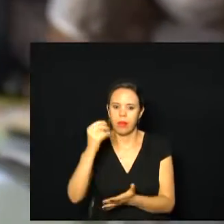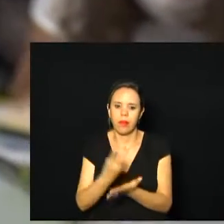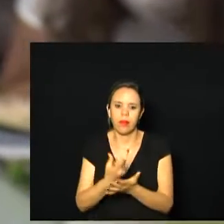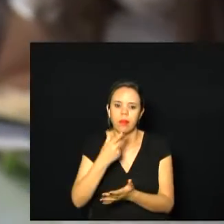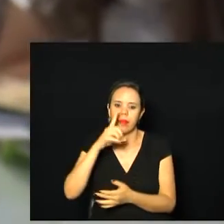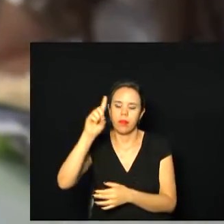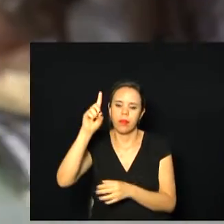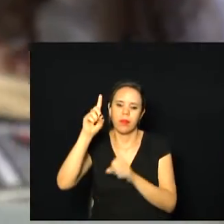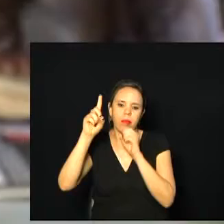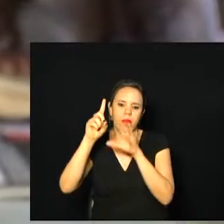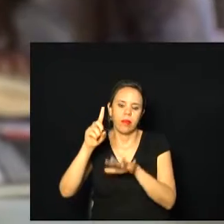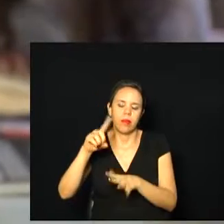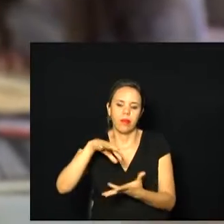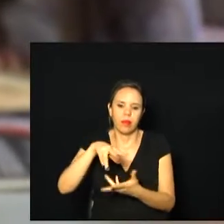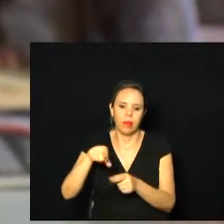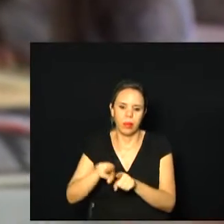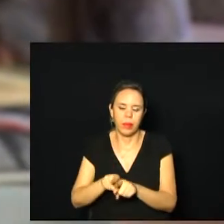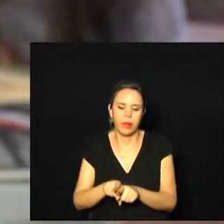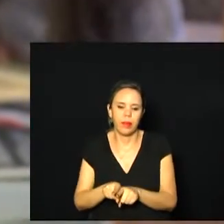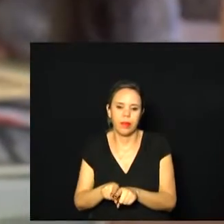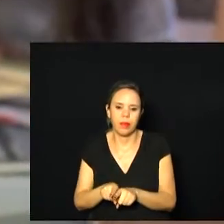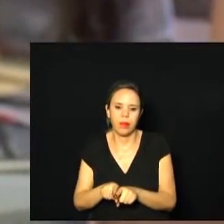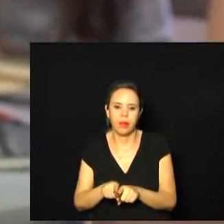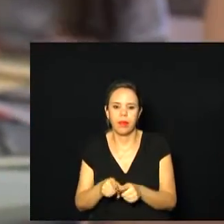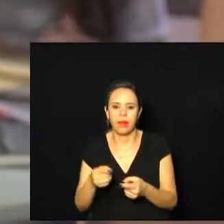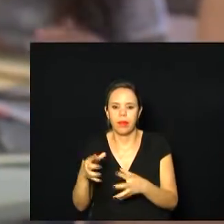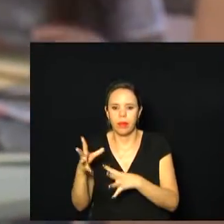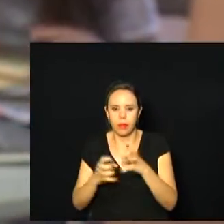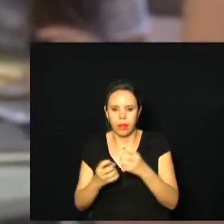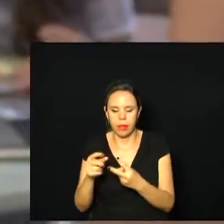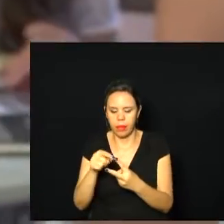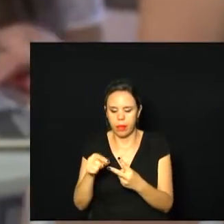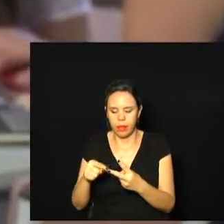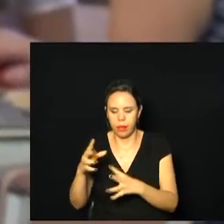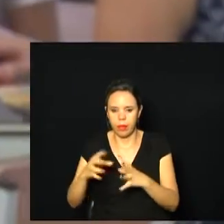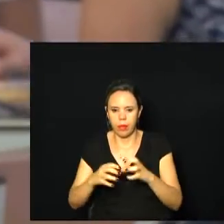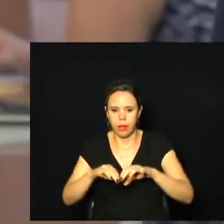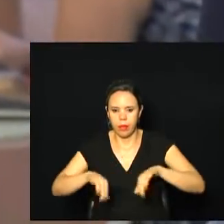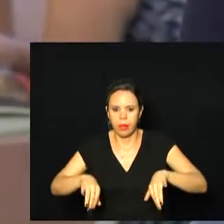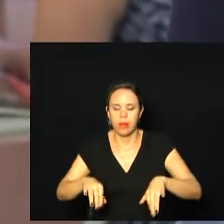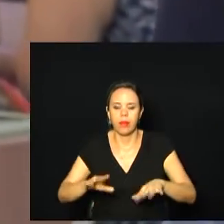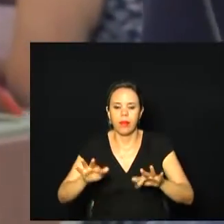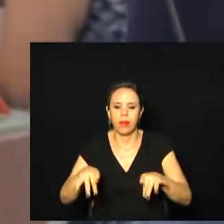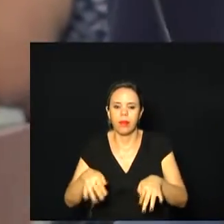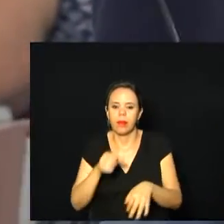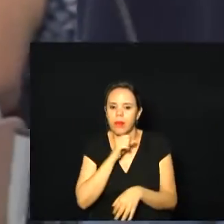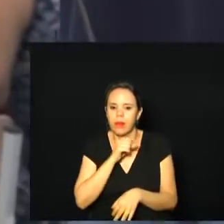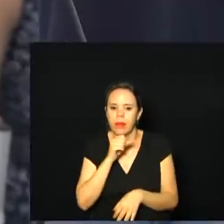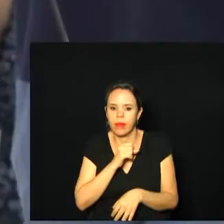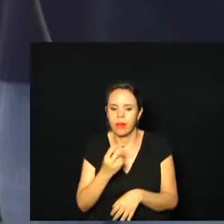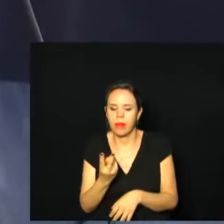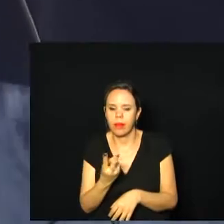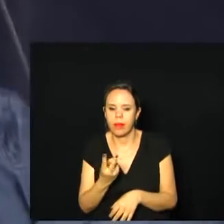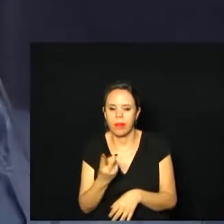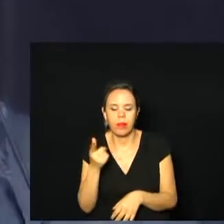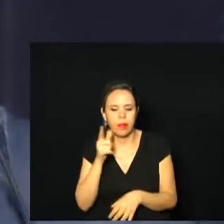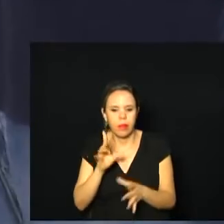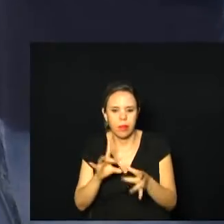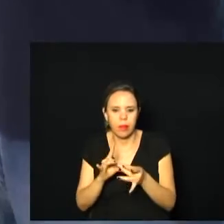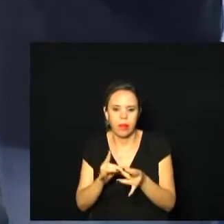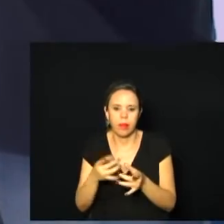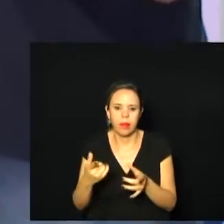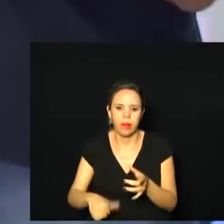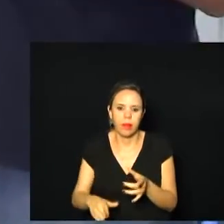mãe, que é a Mãe Terra. E elas se desentendem, né? E no final, já bem velhinhas, o tempo consegue uni-las de